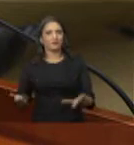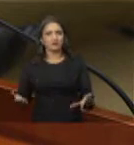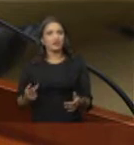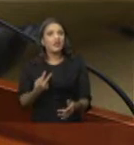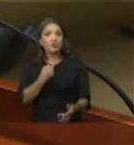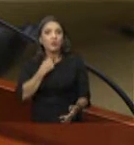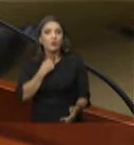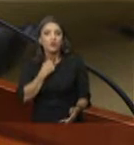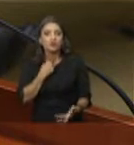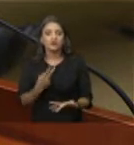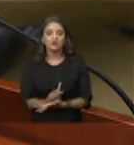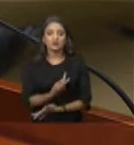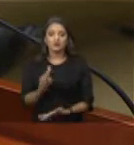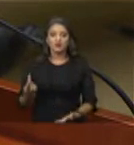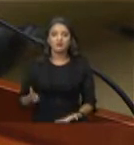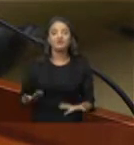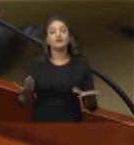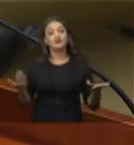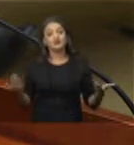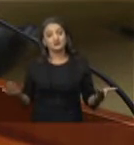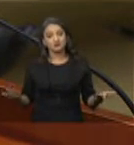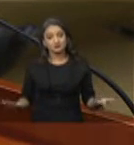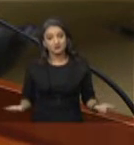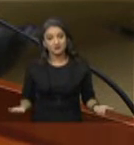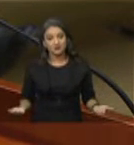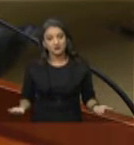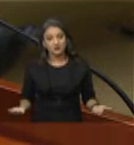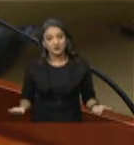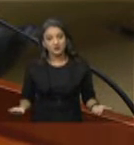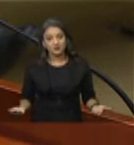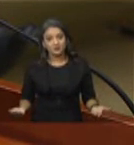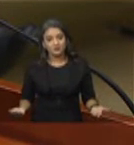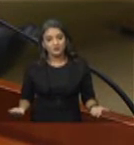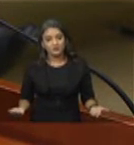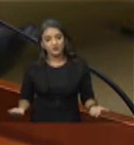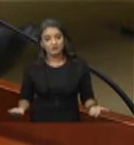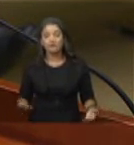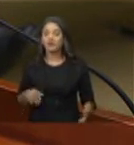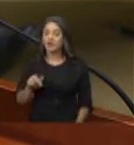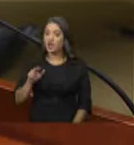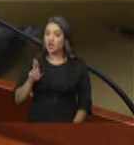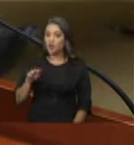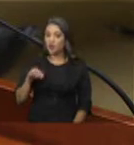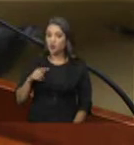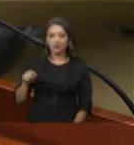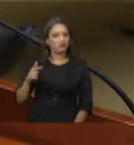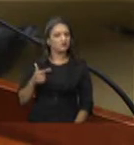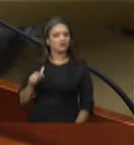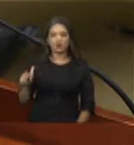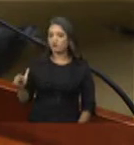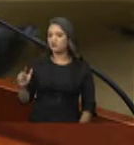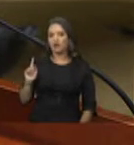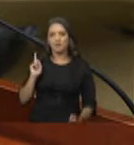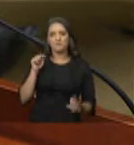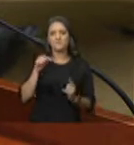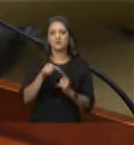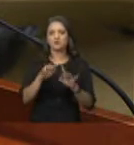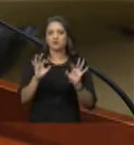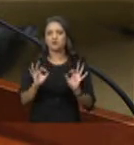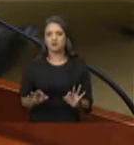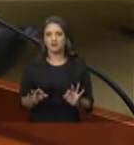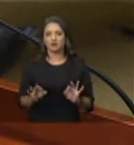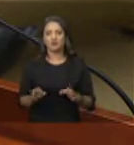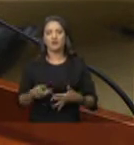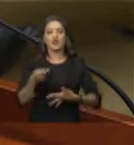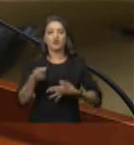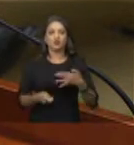é o caso de se aplicar a união não tem razão alguma a